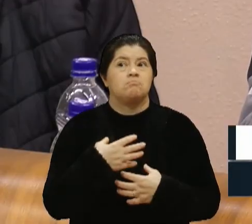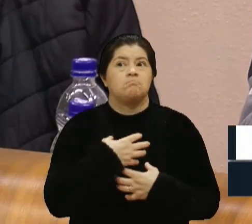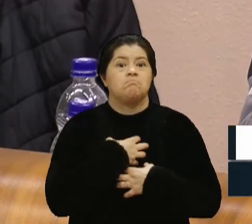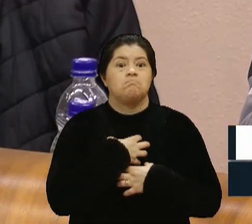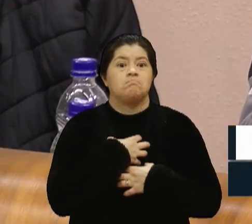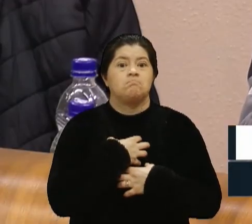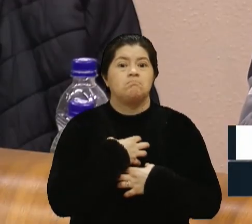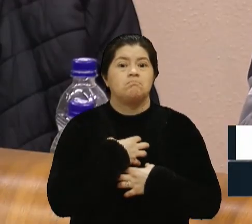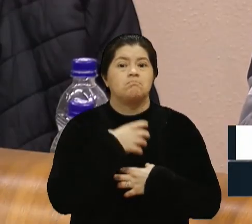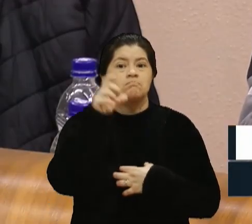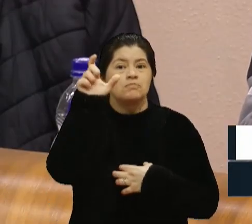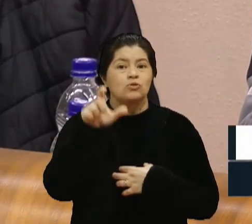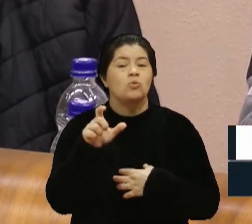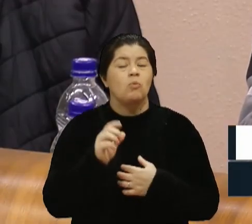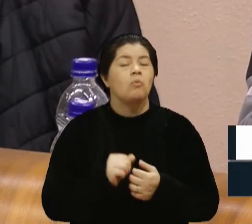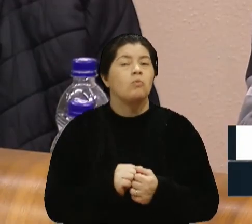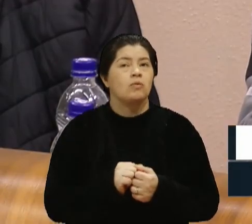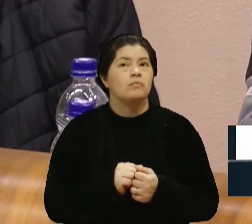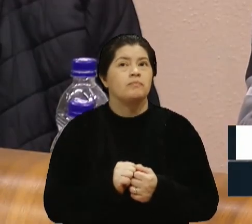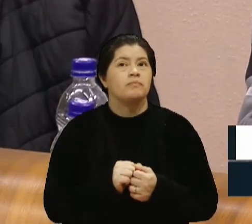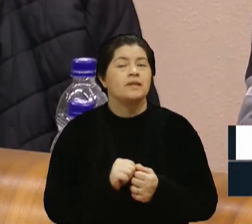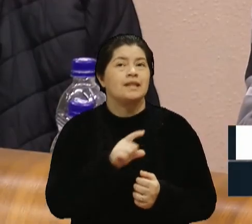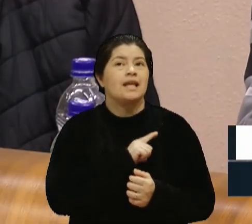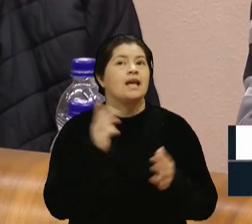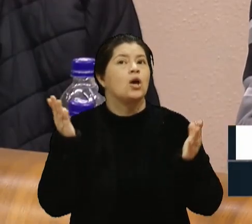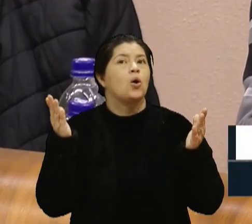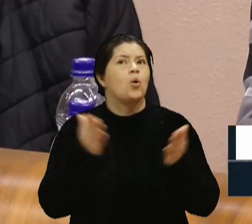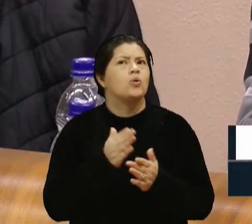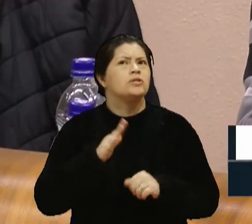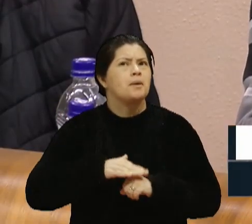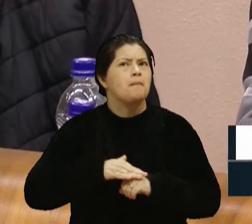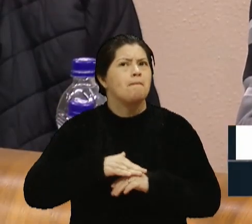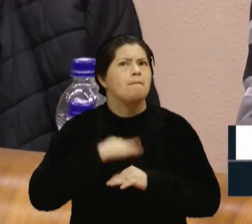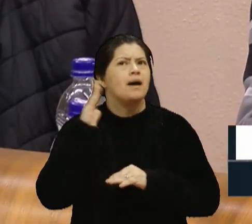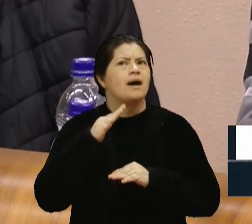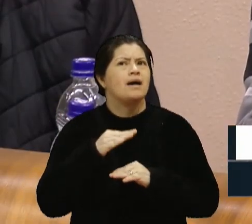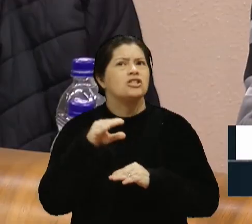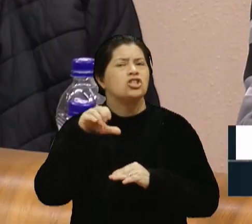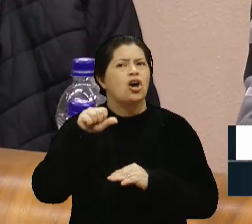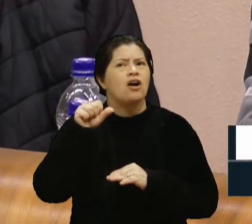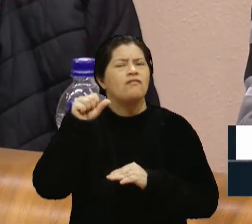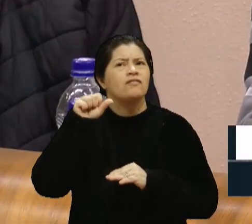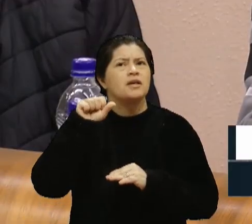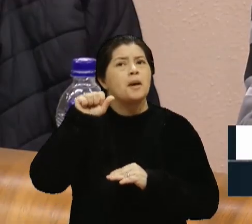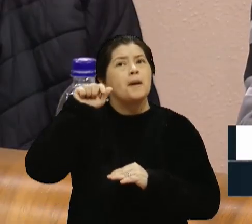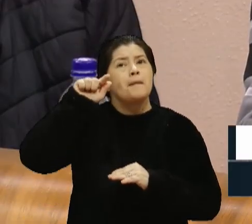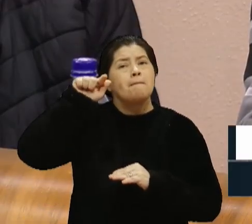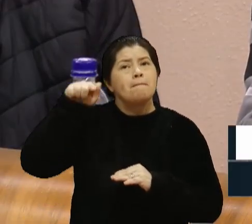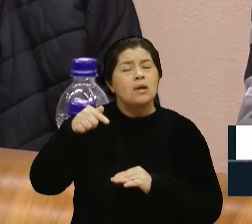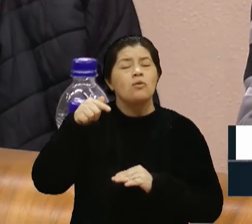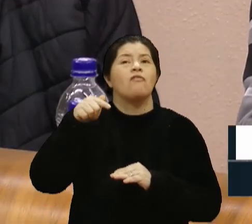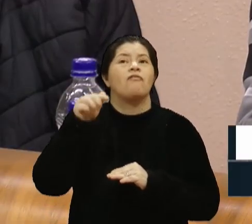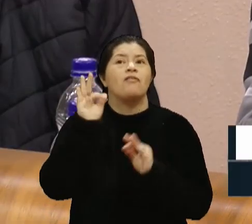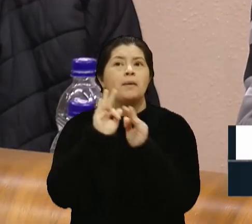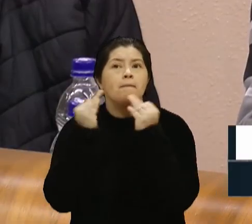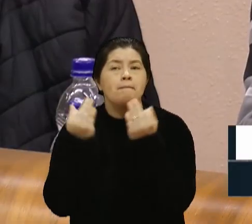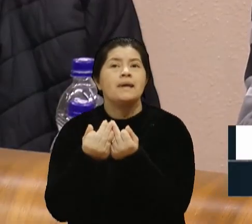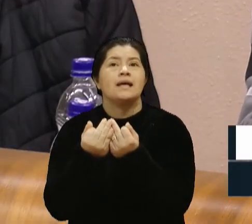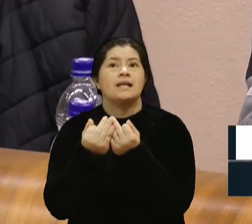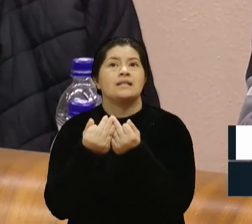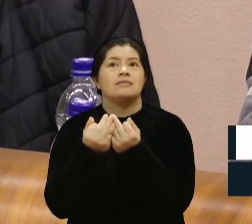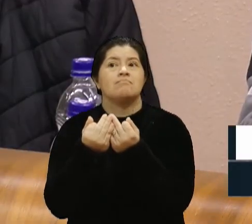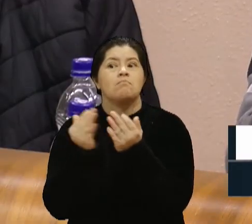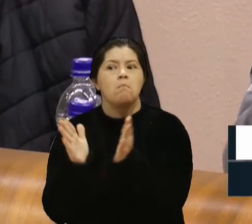não falei antes, mas nós temos hoje mais de 9 mil famílias em Caxias em situação